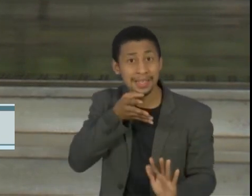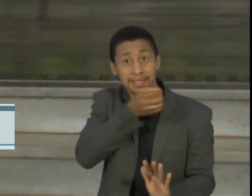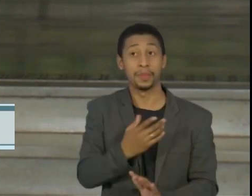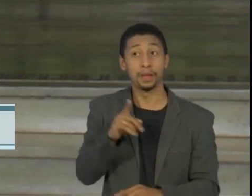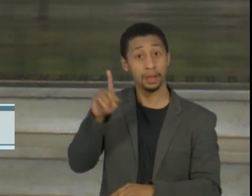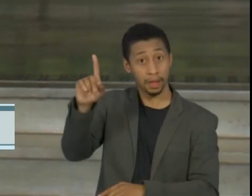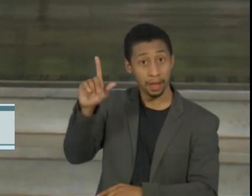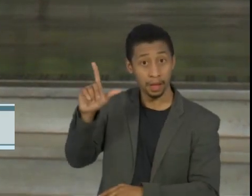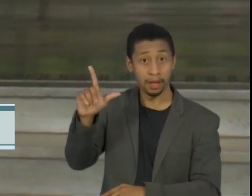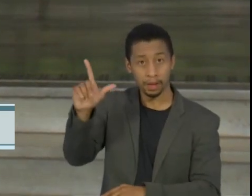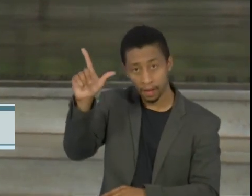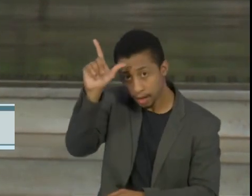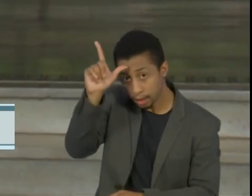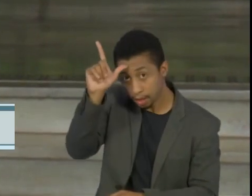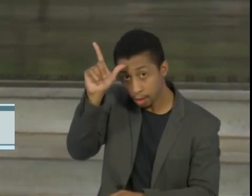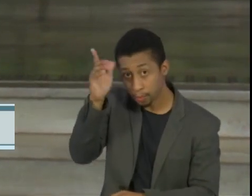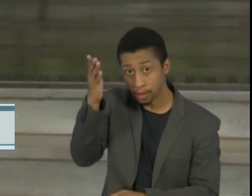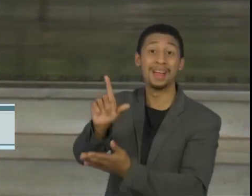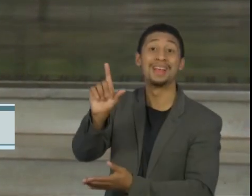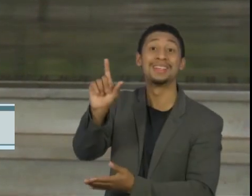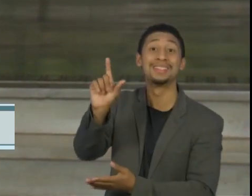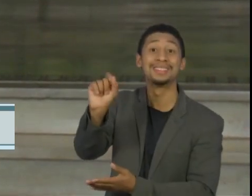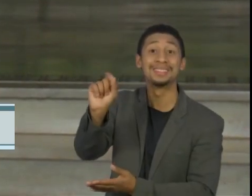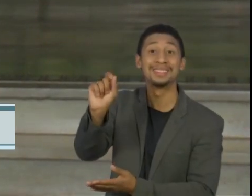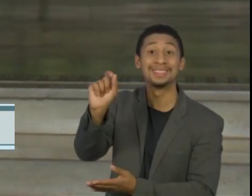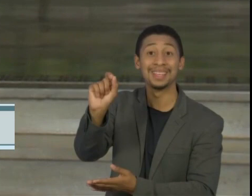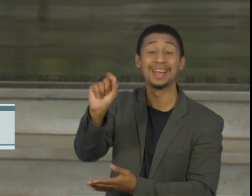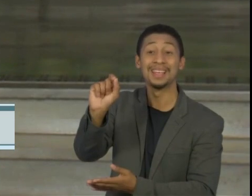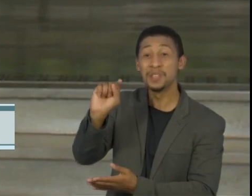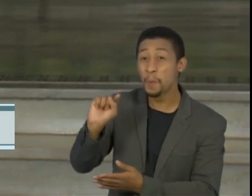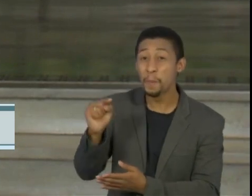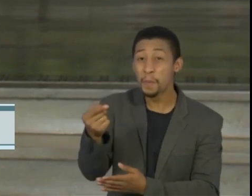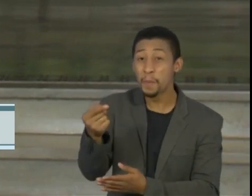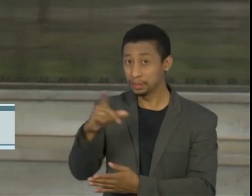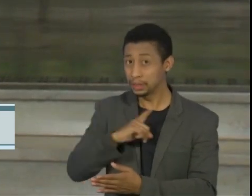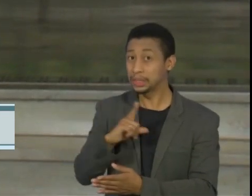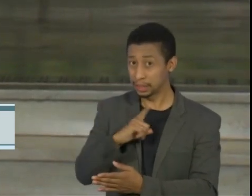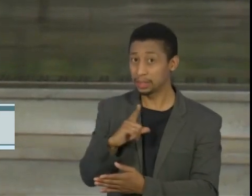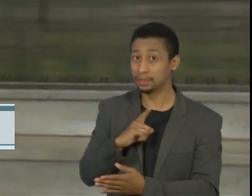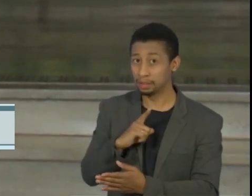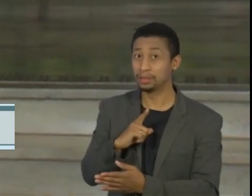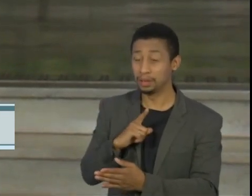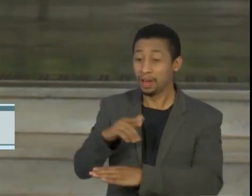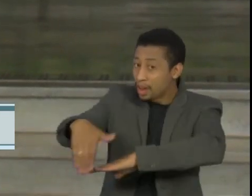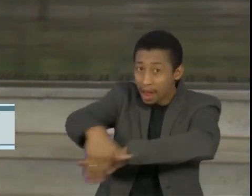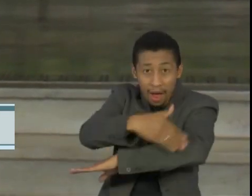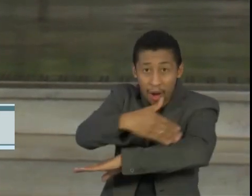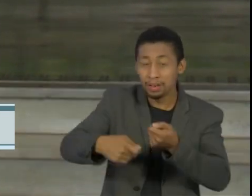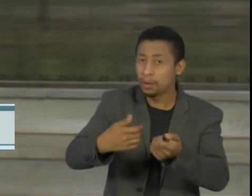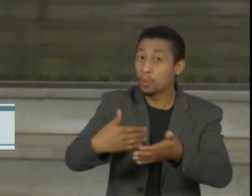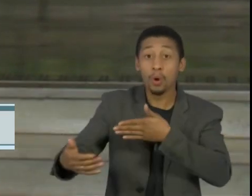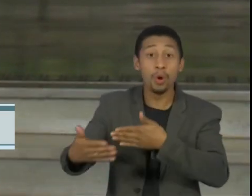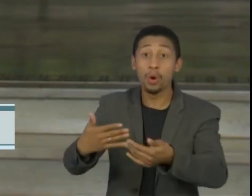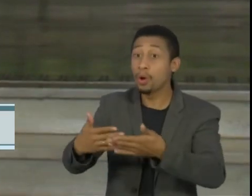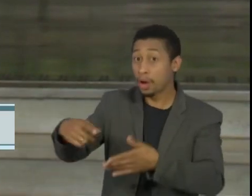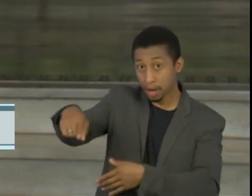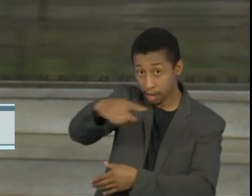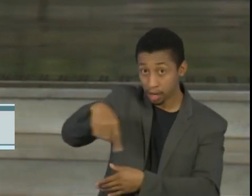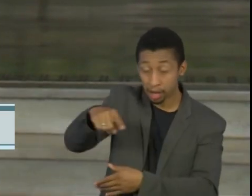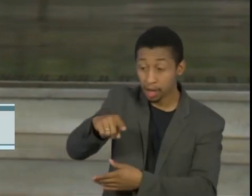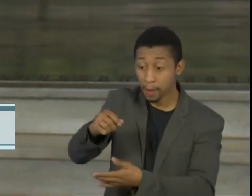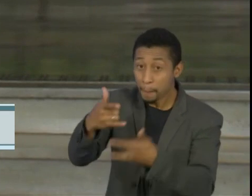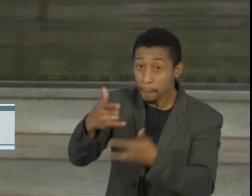vidas. Adotou uma multa de 10 mil euros a cada cidadão, qualquer estabelecimento comercial não estiver